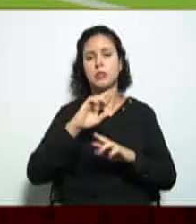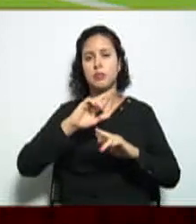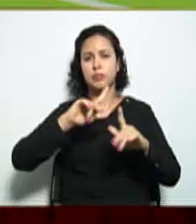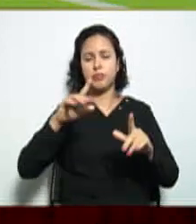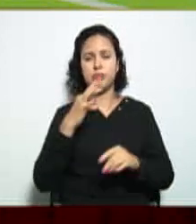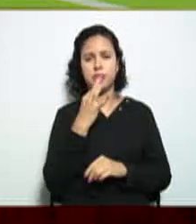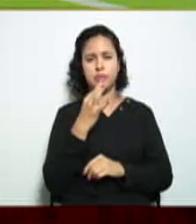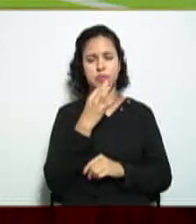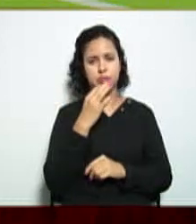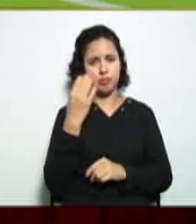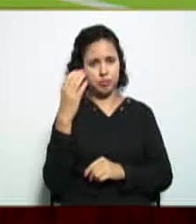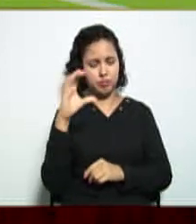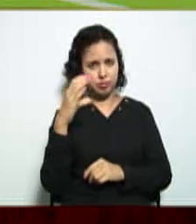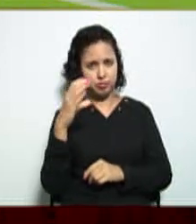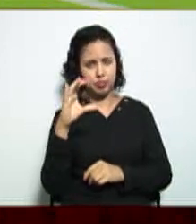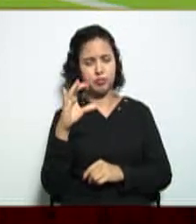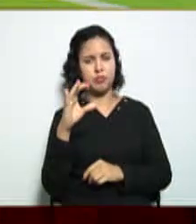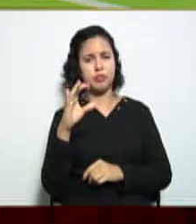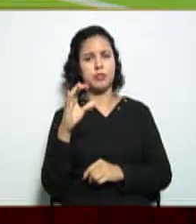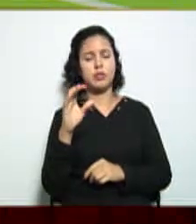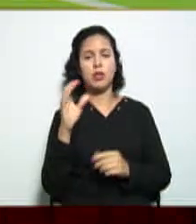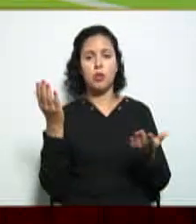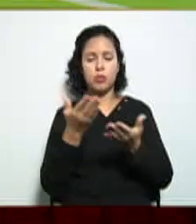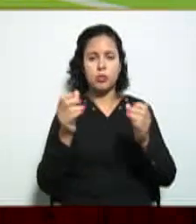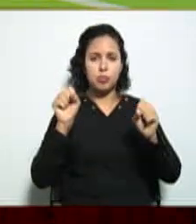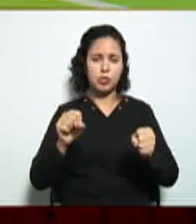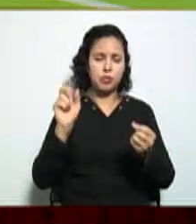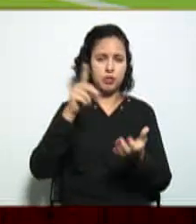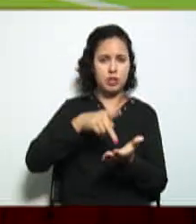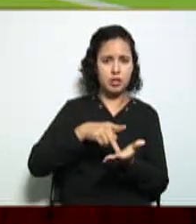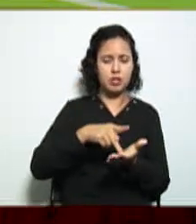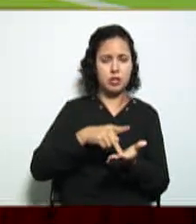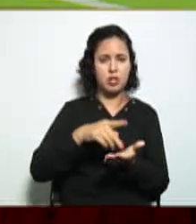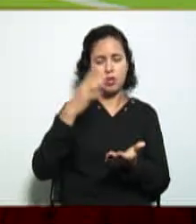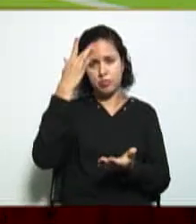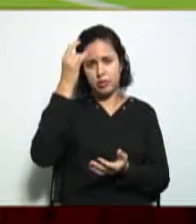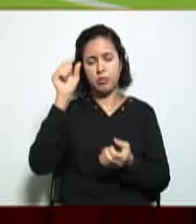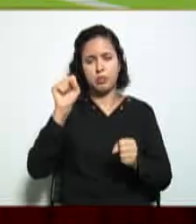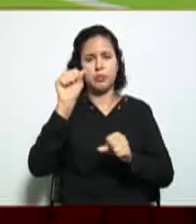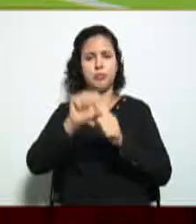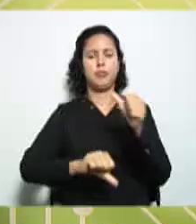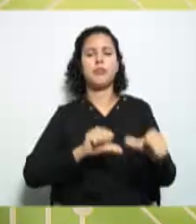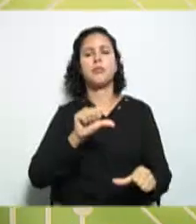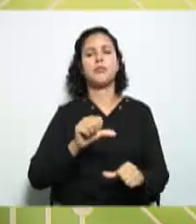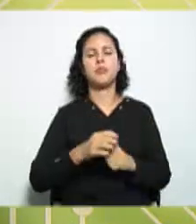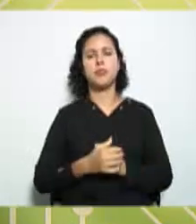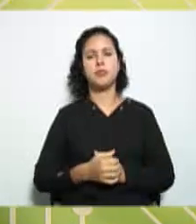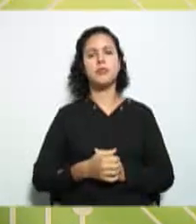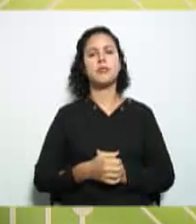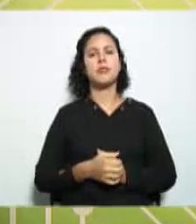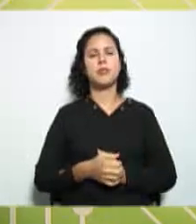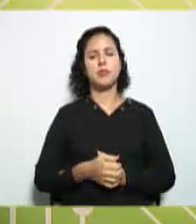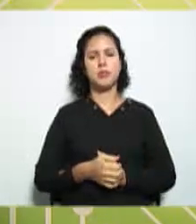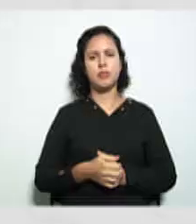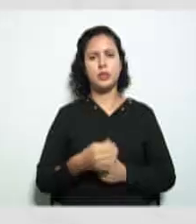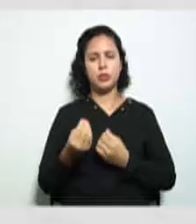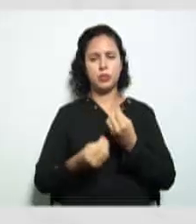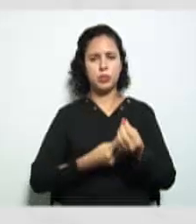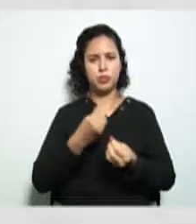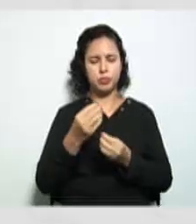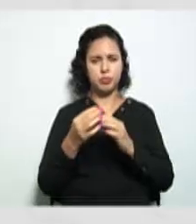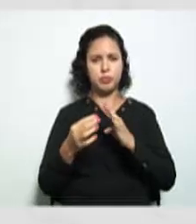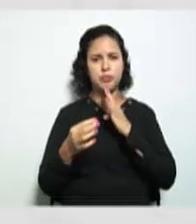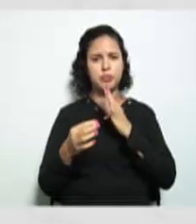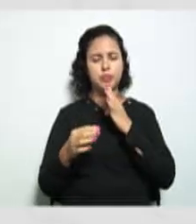o conhecimento científico hoje pode ser verdade e amanhã essa verdade pode mudar. Exatamente. Então, como o conhecimento